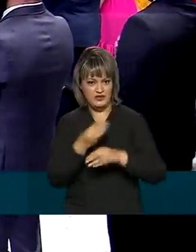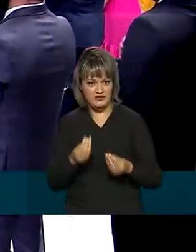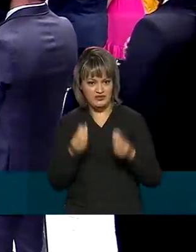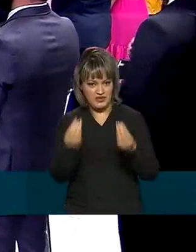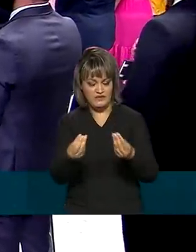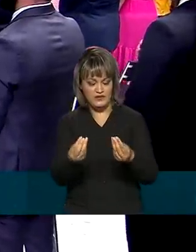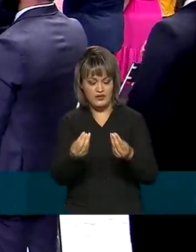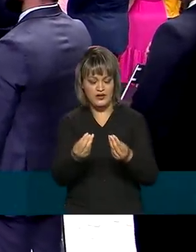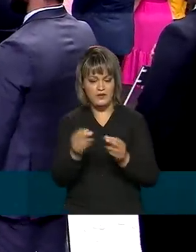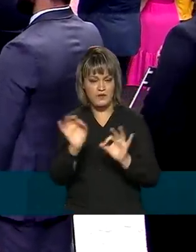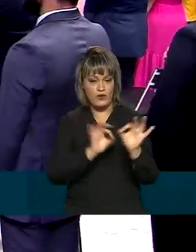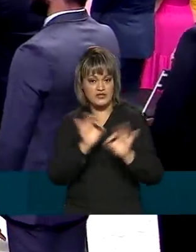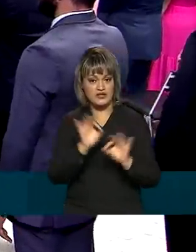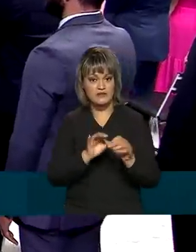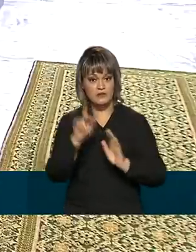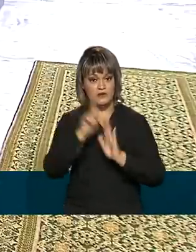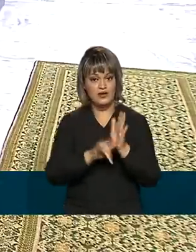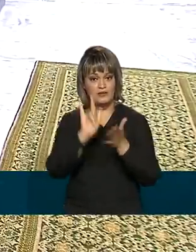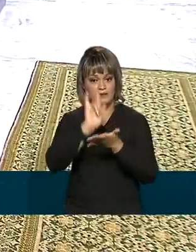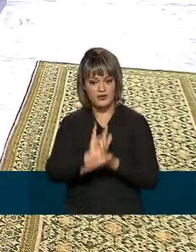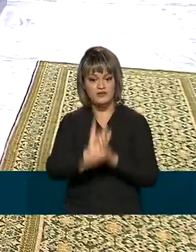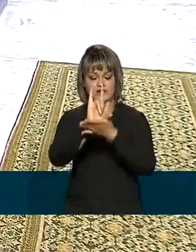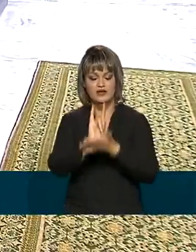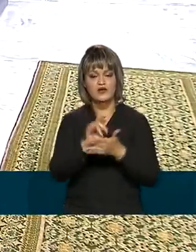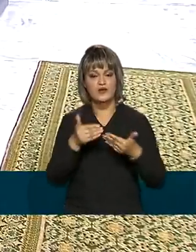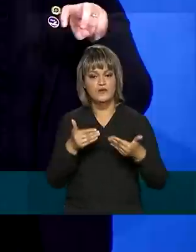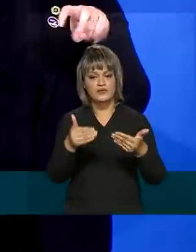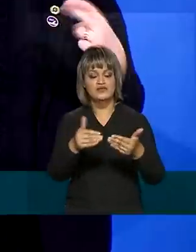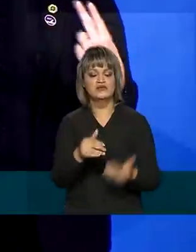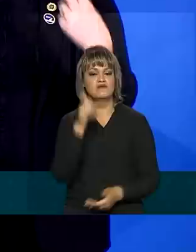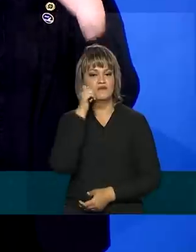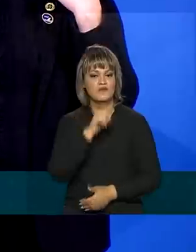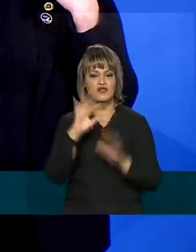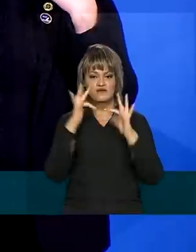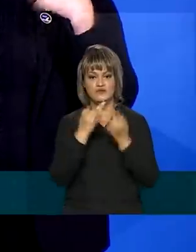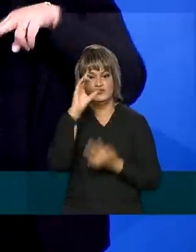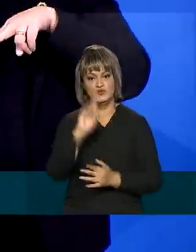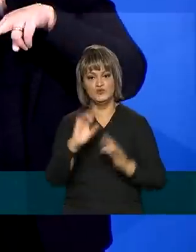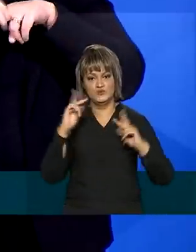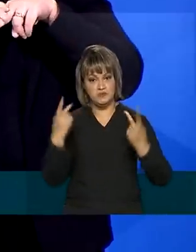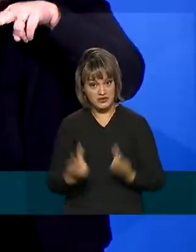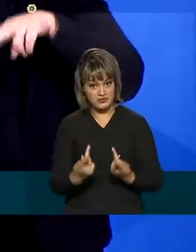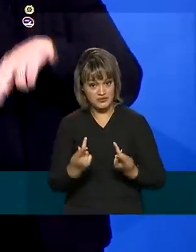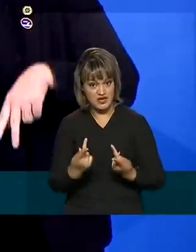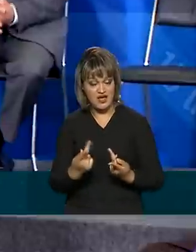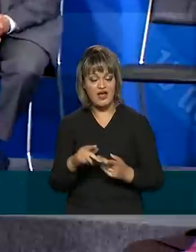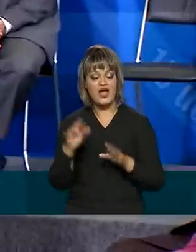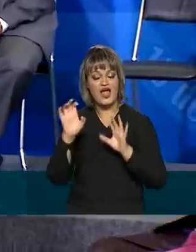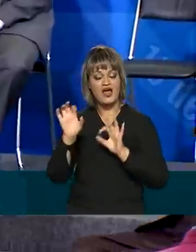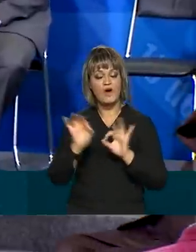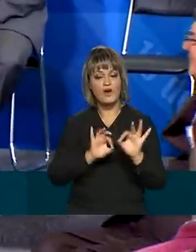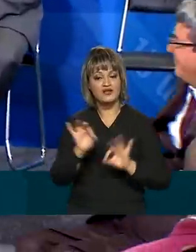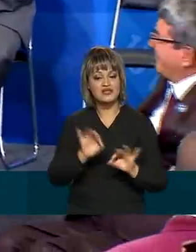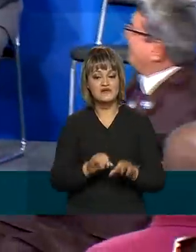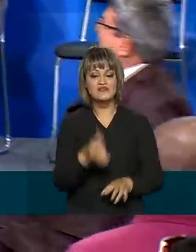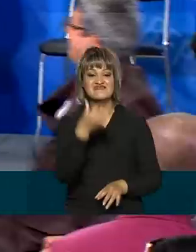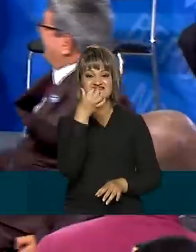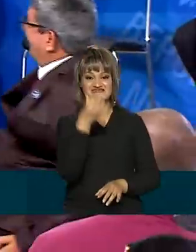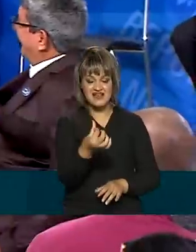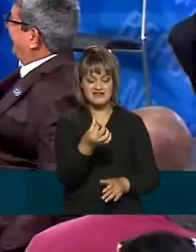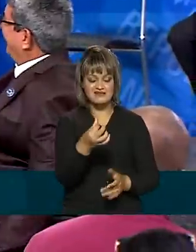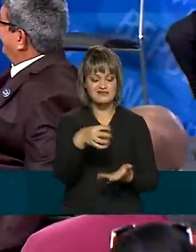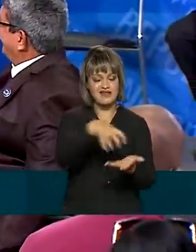pelo Programa Pátria Voluntária e Ministério da Mulher, Família e dos Direitos Humanos, seis entidades